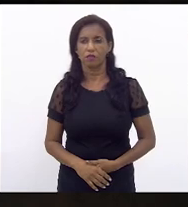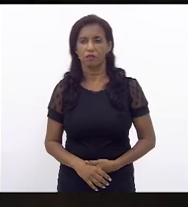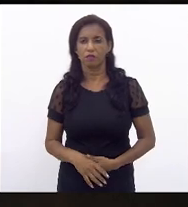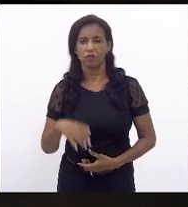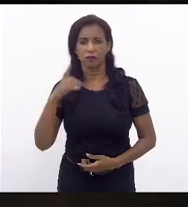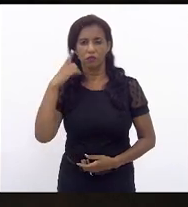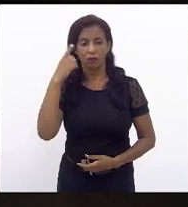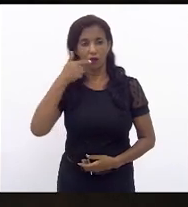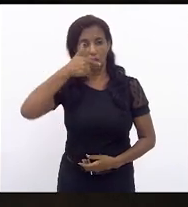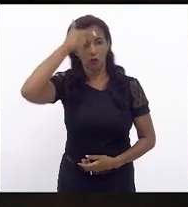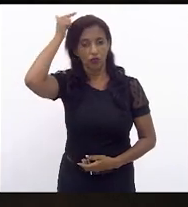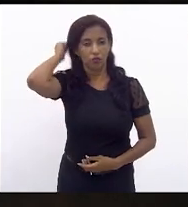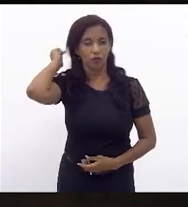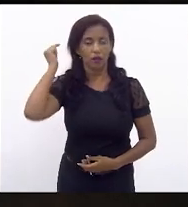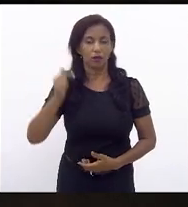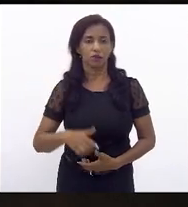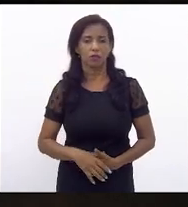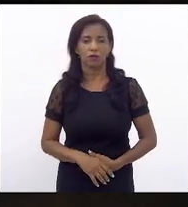Deputado Luiz Paulo.